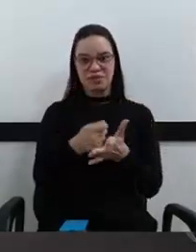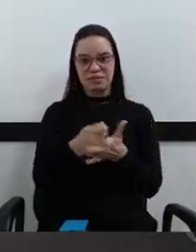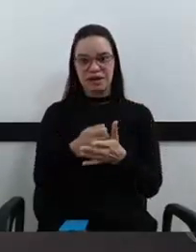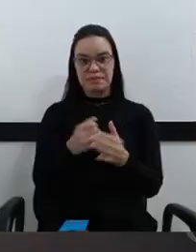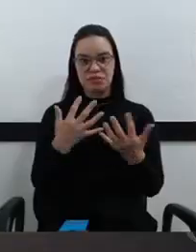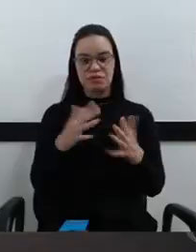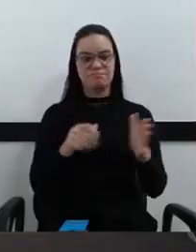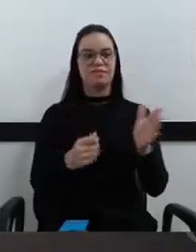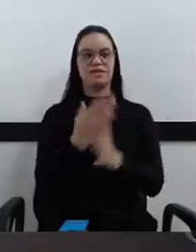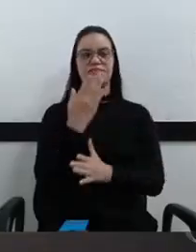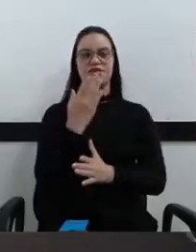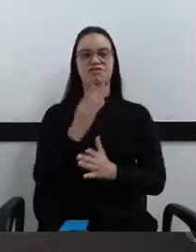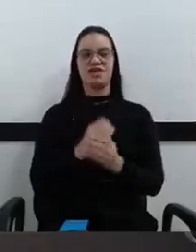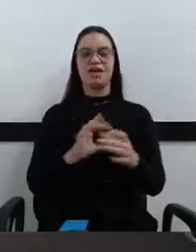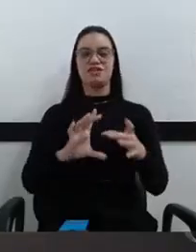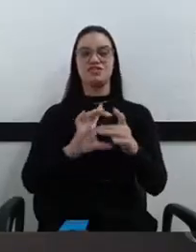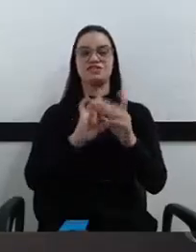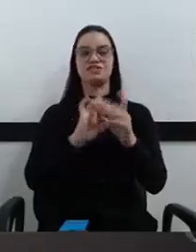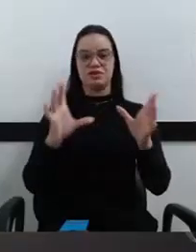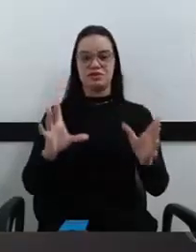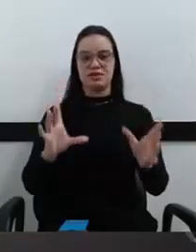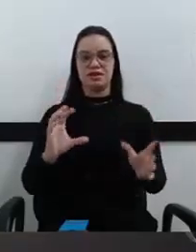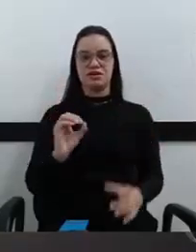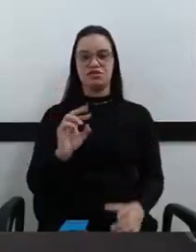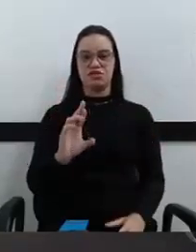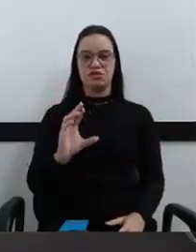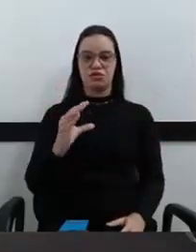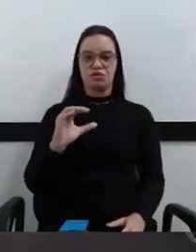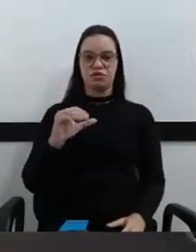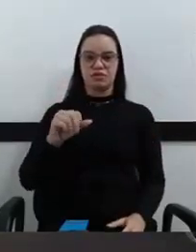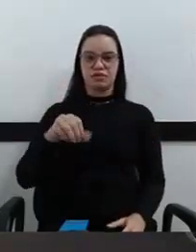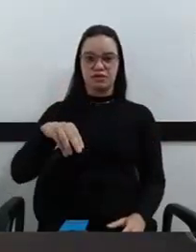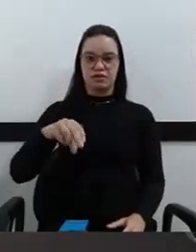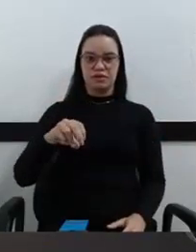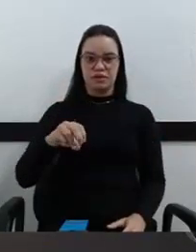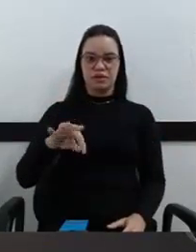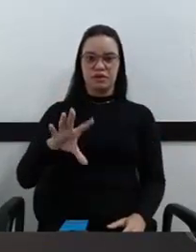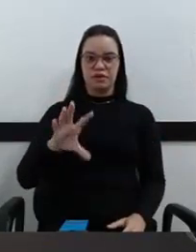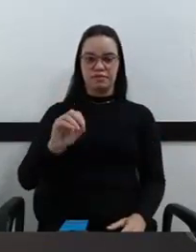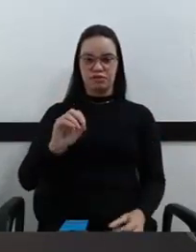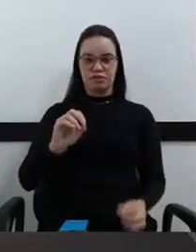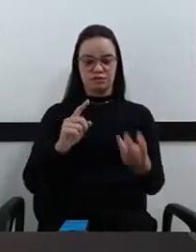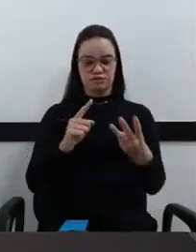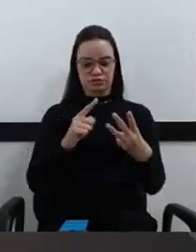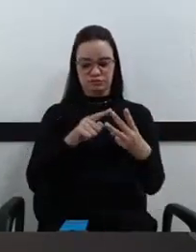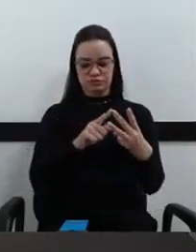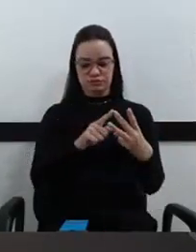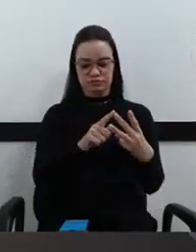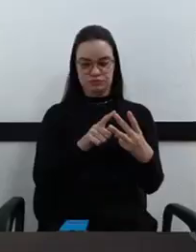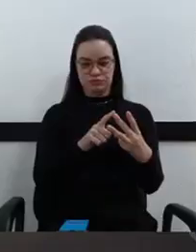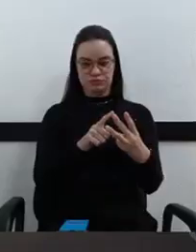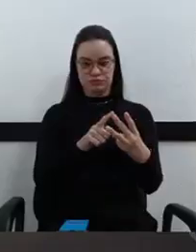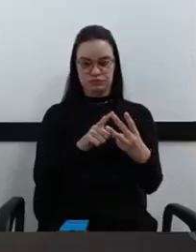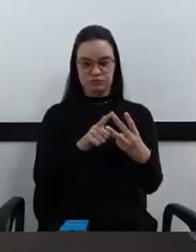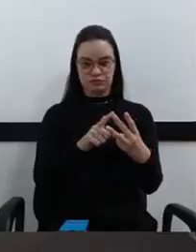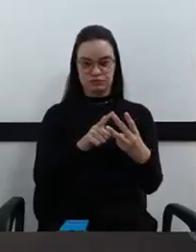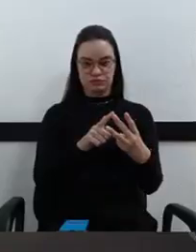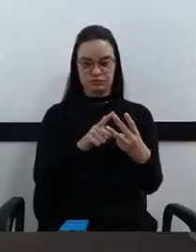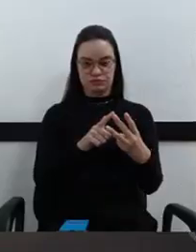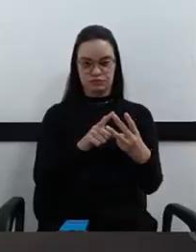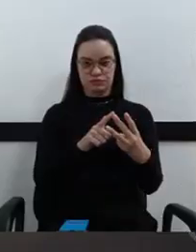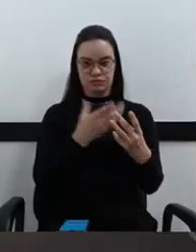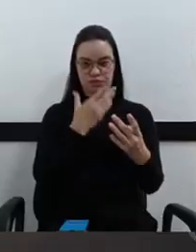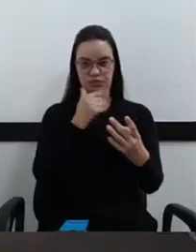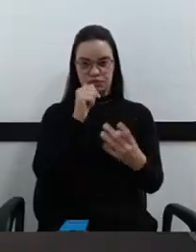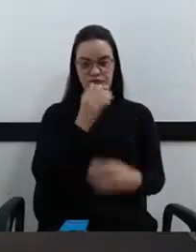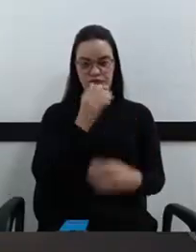juízo, seria a indisponibilidade de orçamento. Uma segunda observação é que Vossa Excelência traz que os colegas